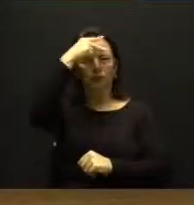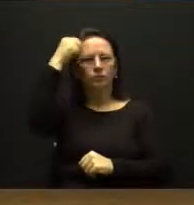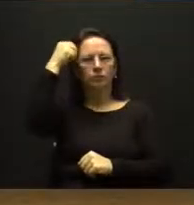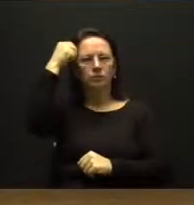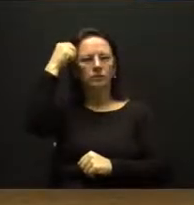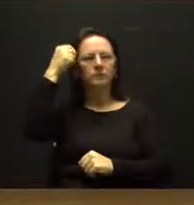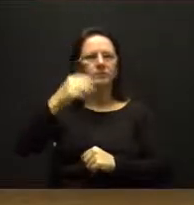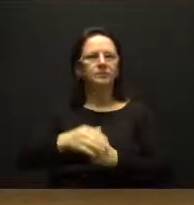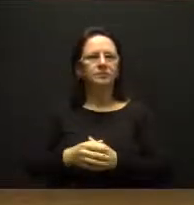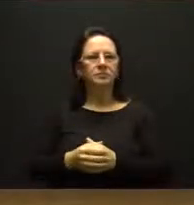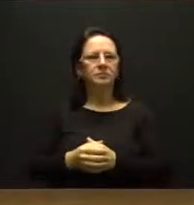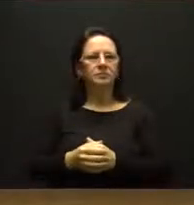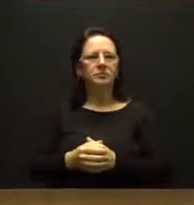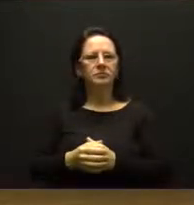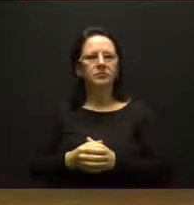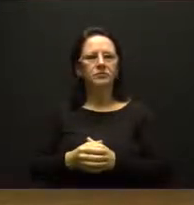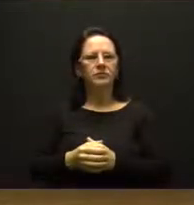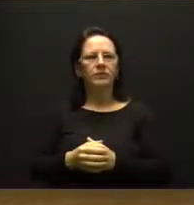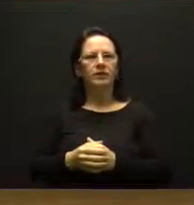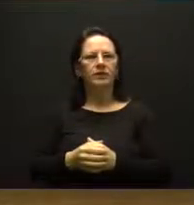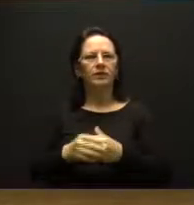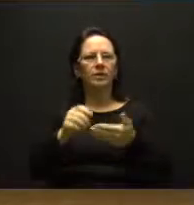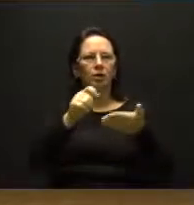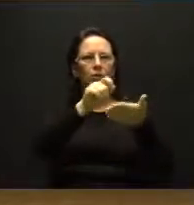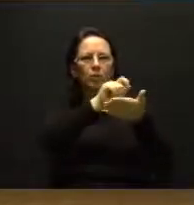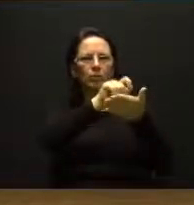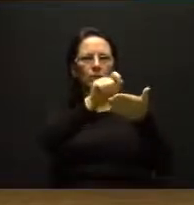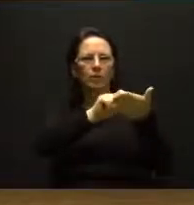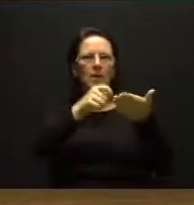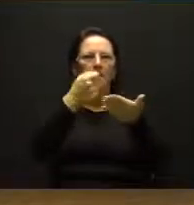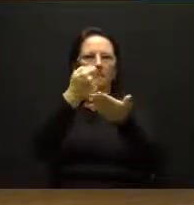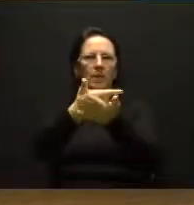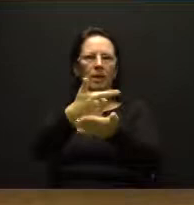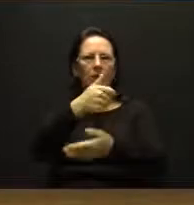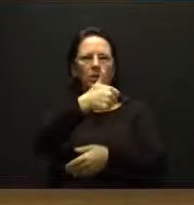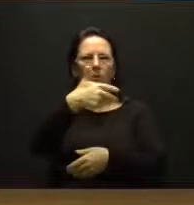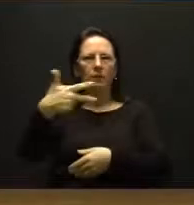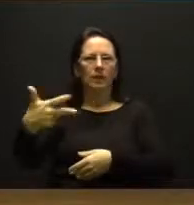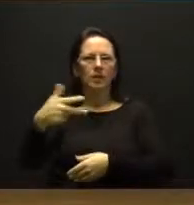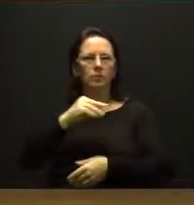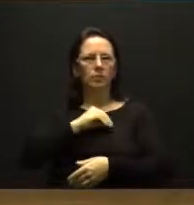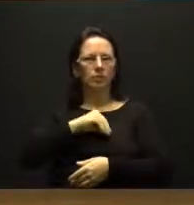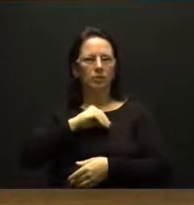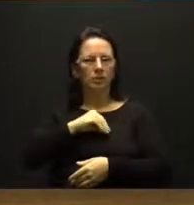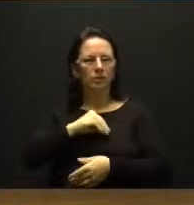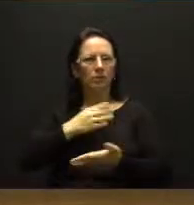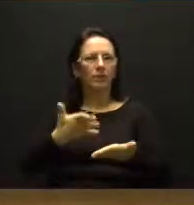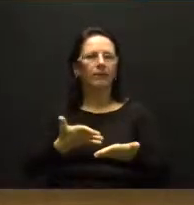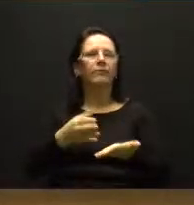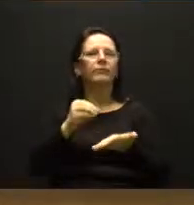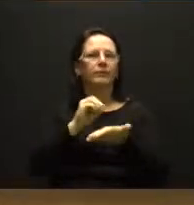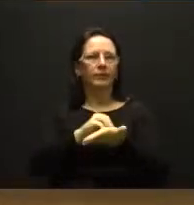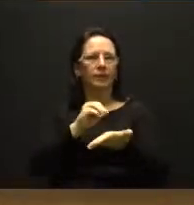sentido de fazer aquele cronograma pagar o 13º que ainda não recebeu e fazer o cronograma de